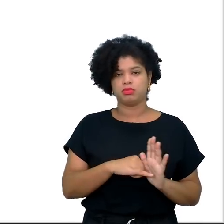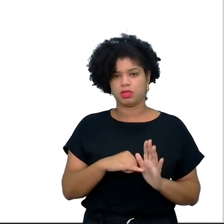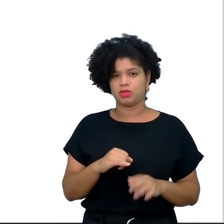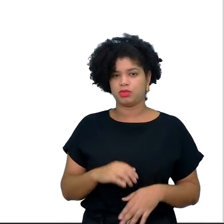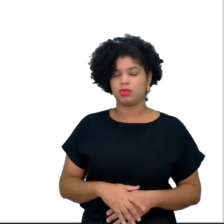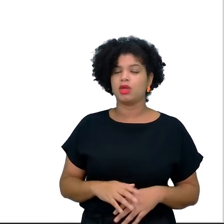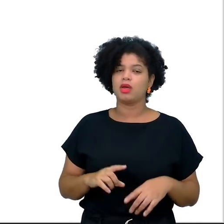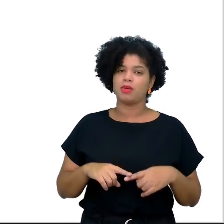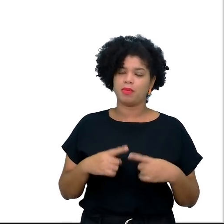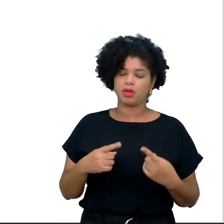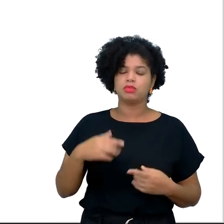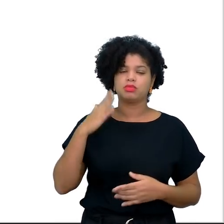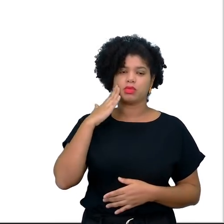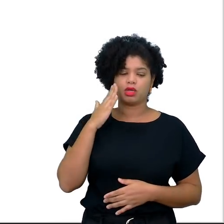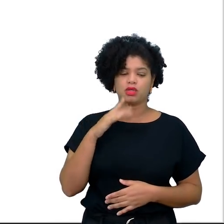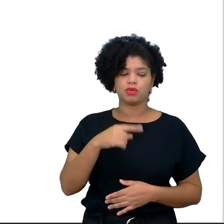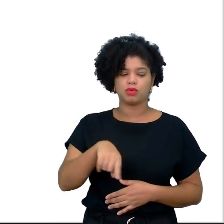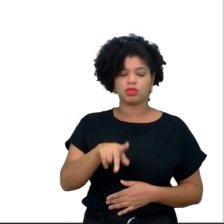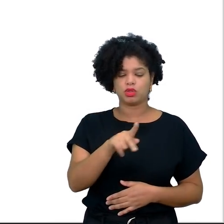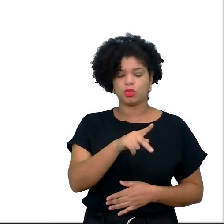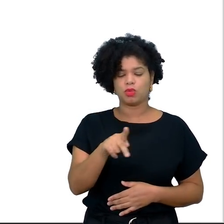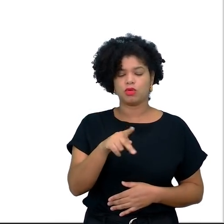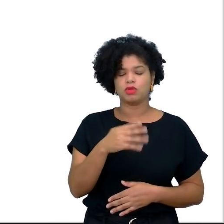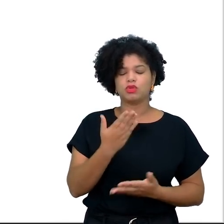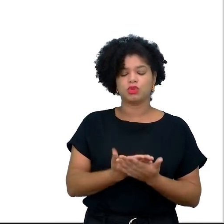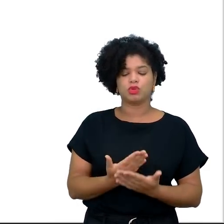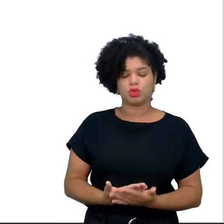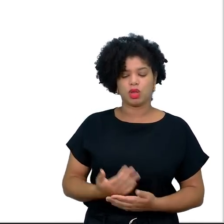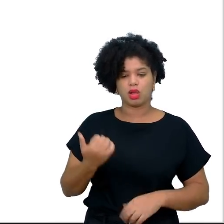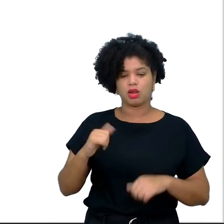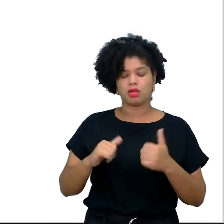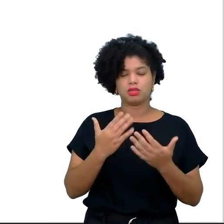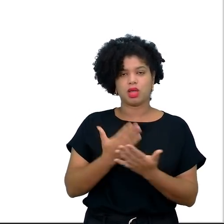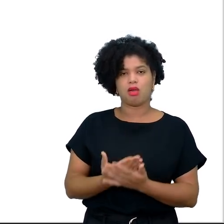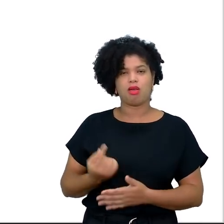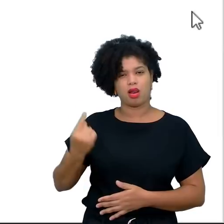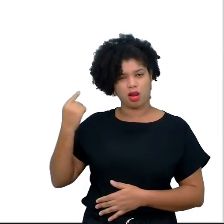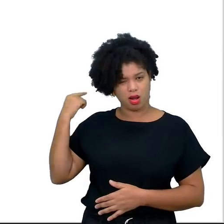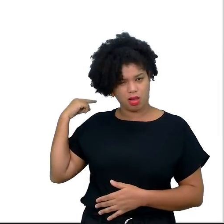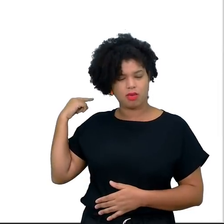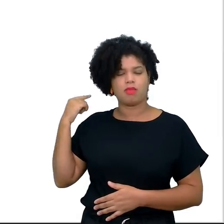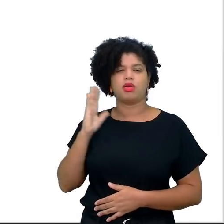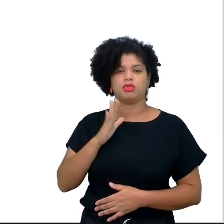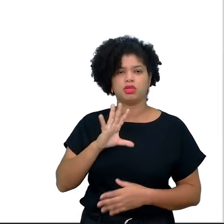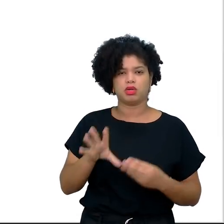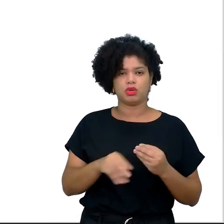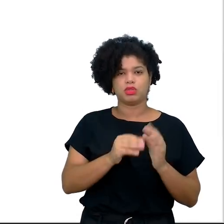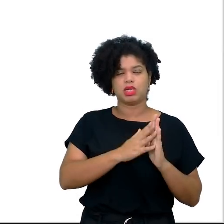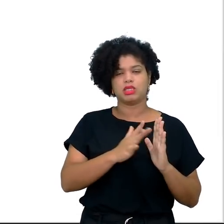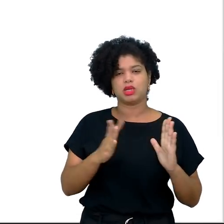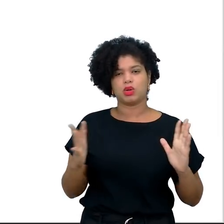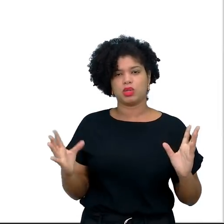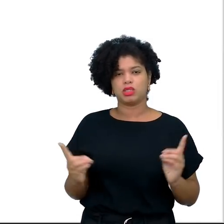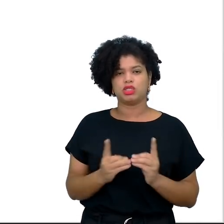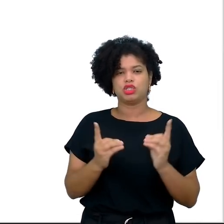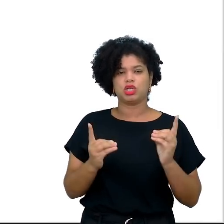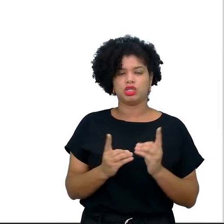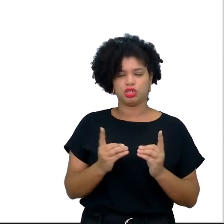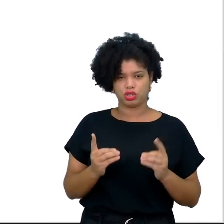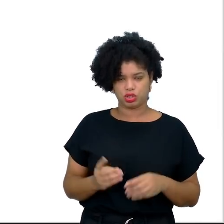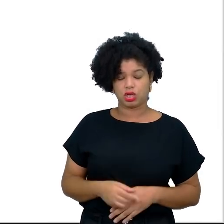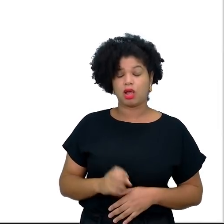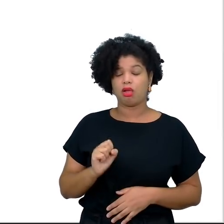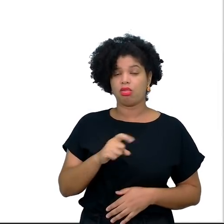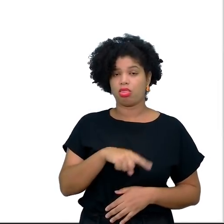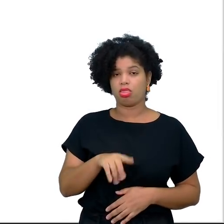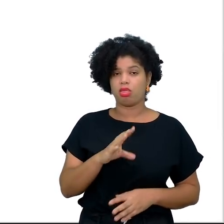você, enquanto professor, ao estudar e analisar as demais aulas, né, que fazem parte dessa sequência didática, vocês